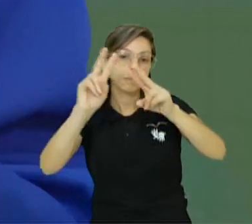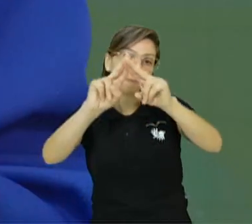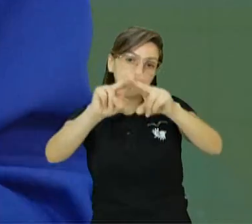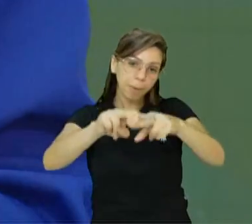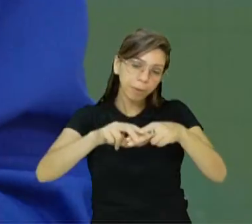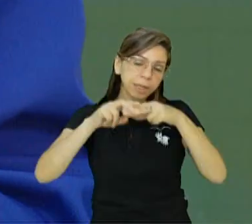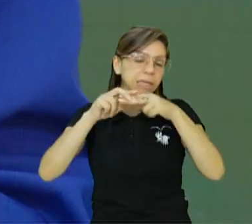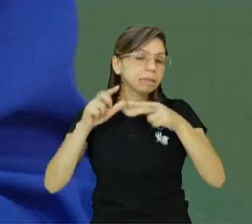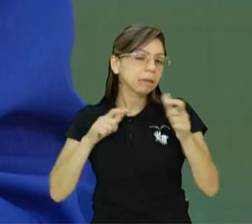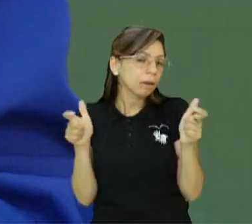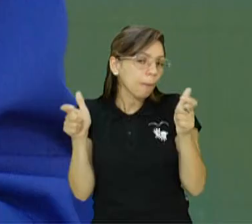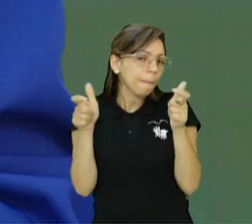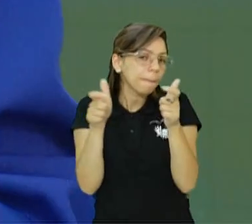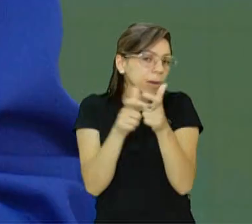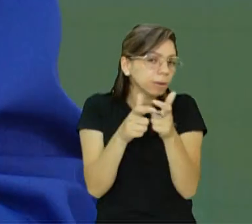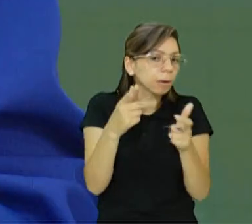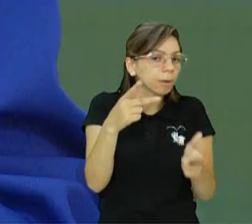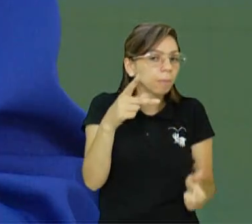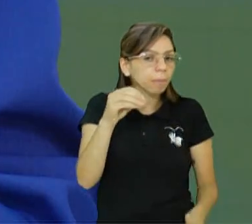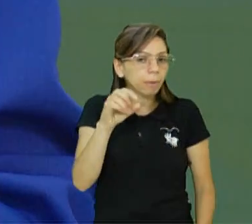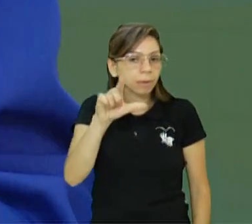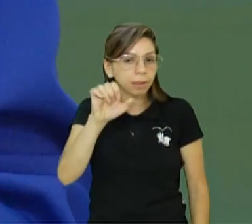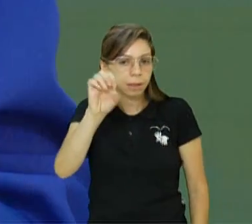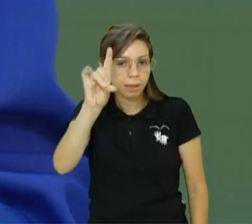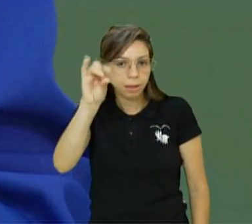um tempinho aqui, ó, conseguem ver?